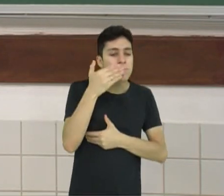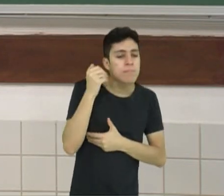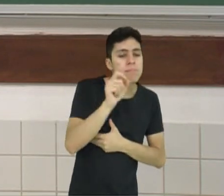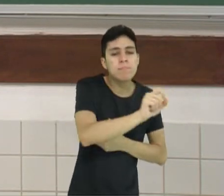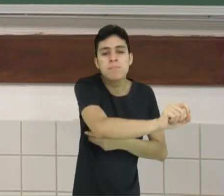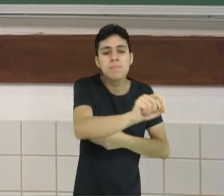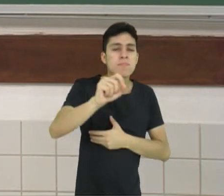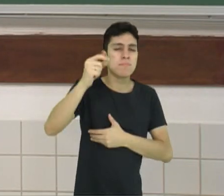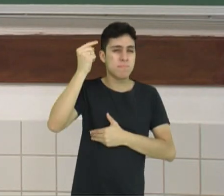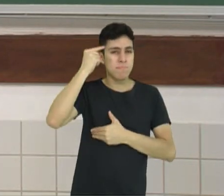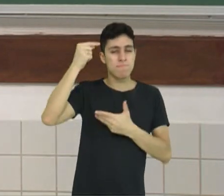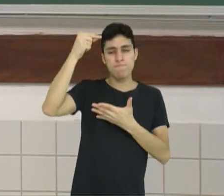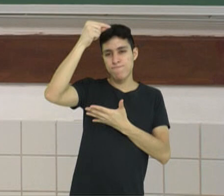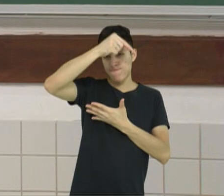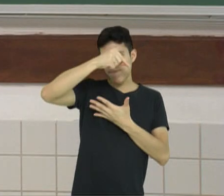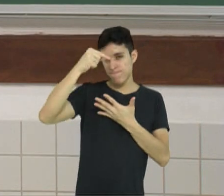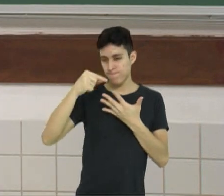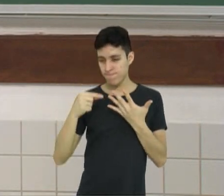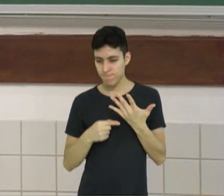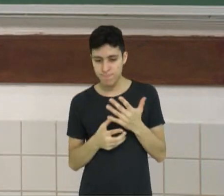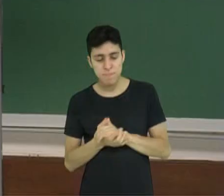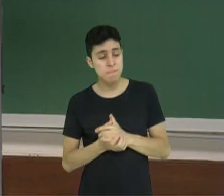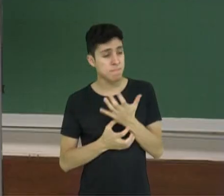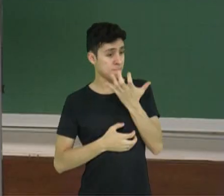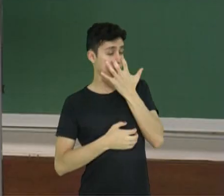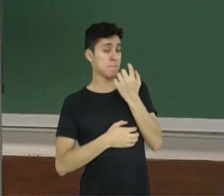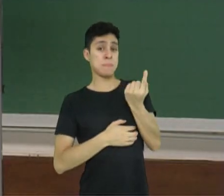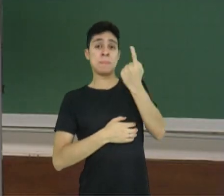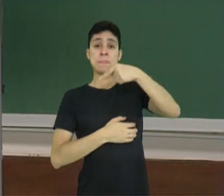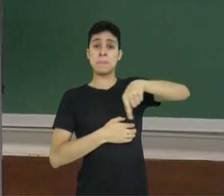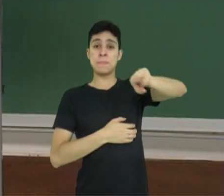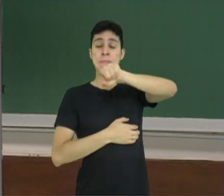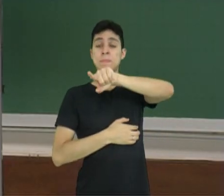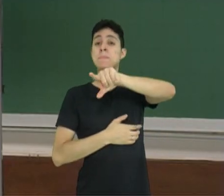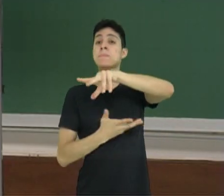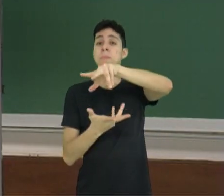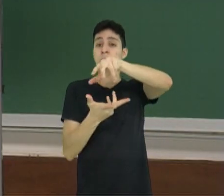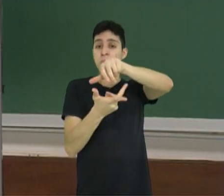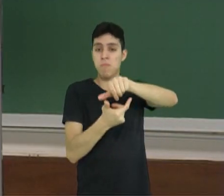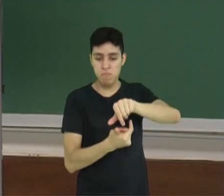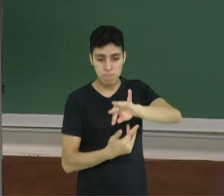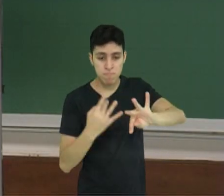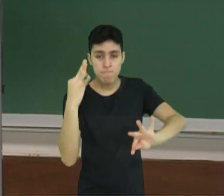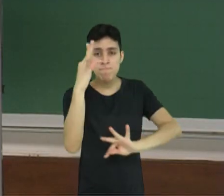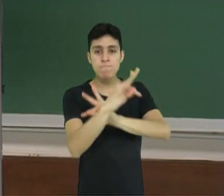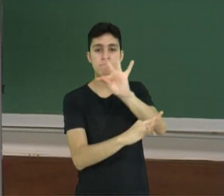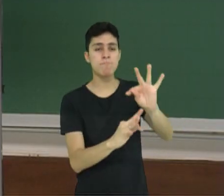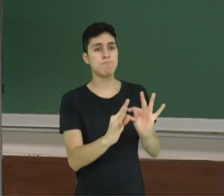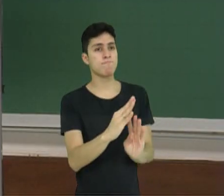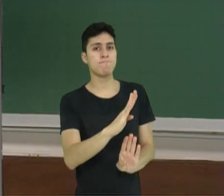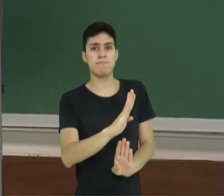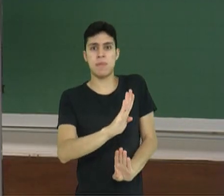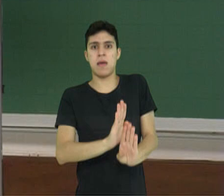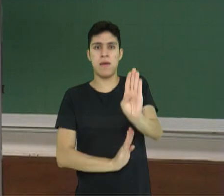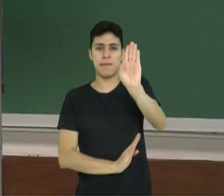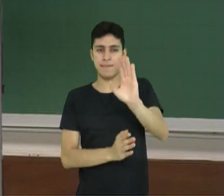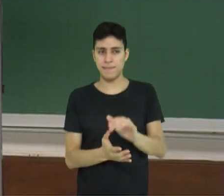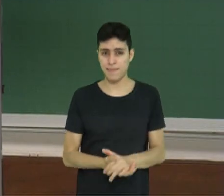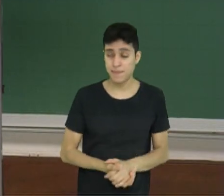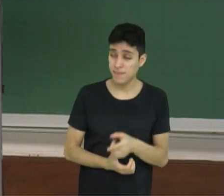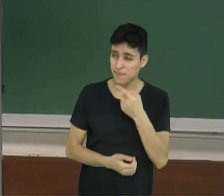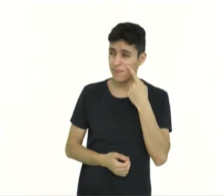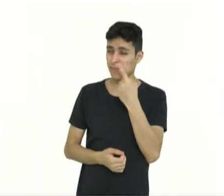determinadas funções aí. É impressionante, a tecnologia no mundo está muito desenvolvida, né? Vamos lá, nosso